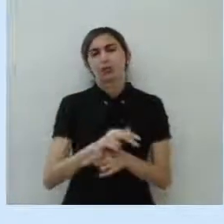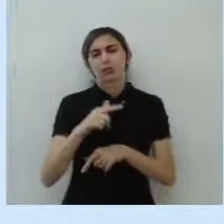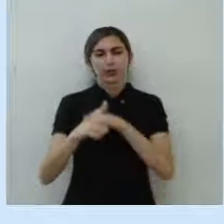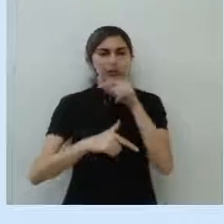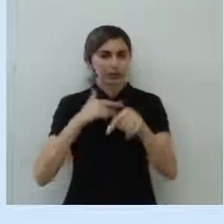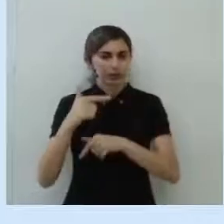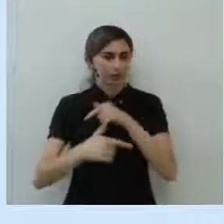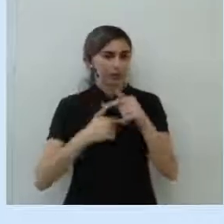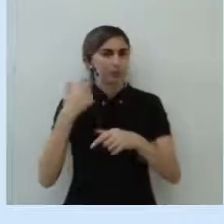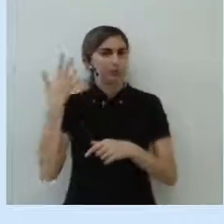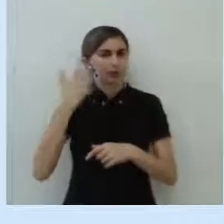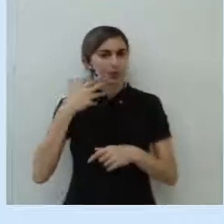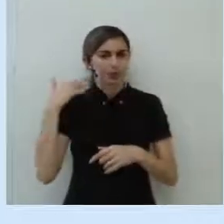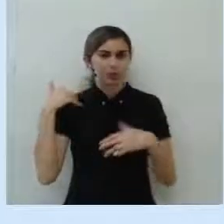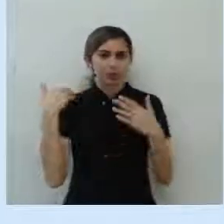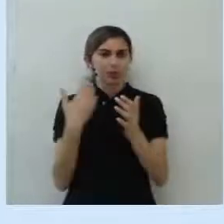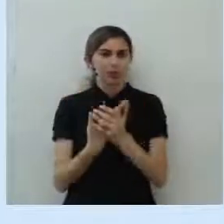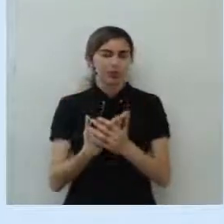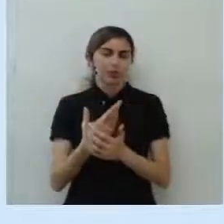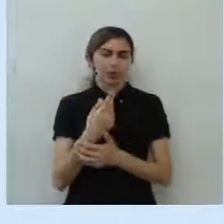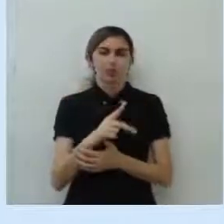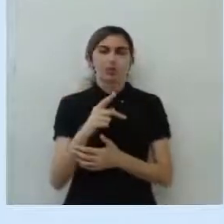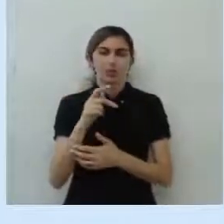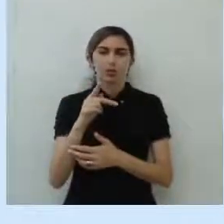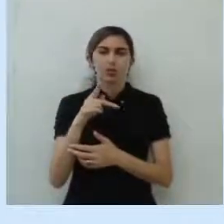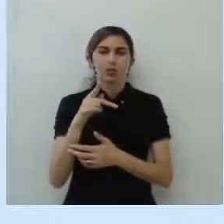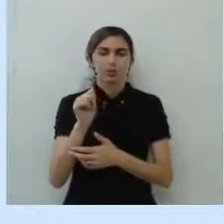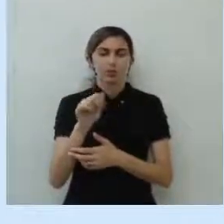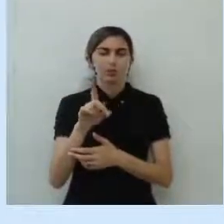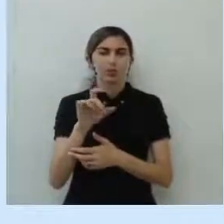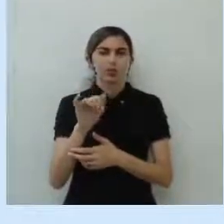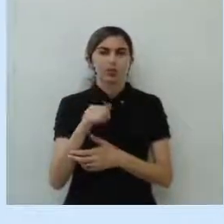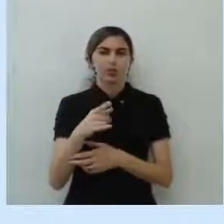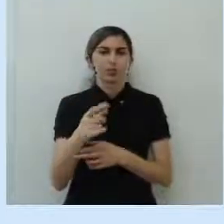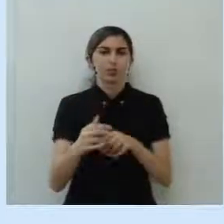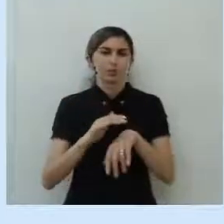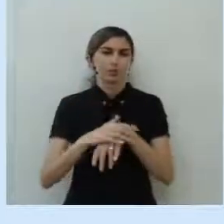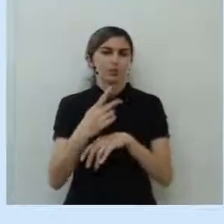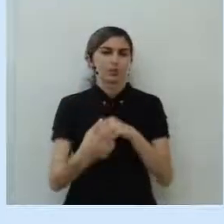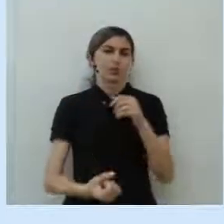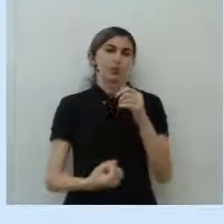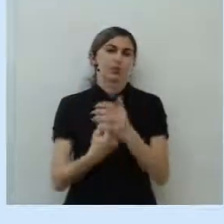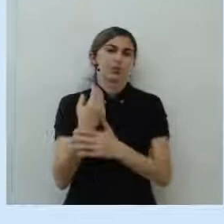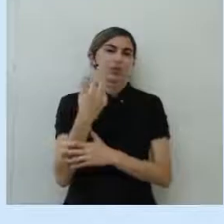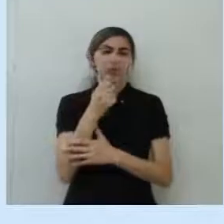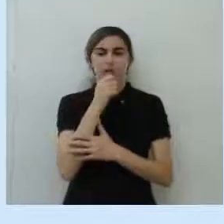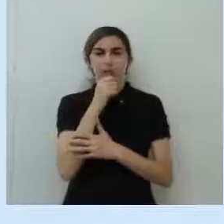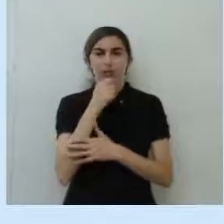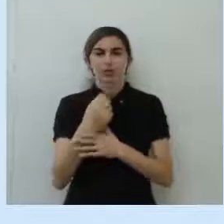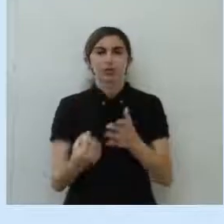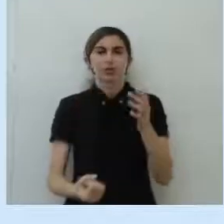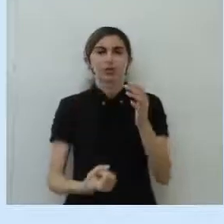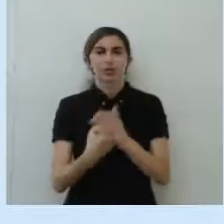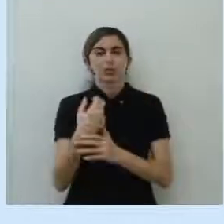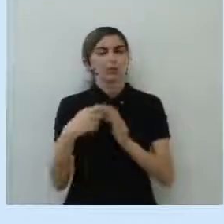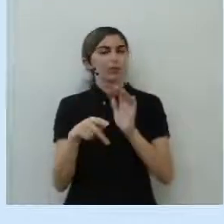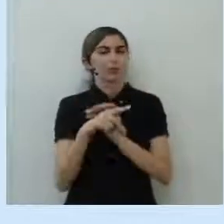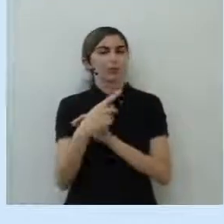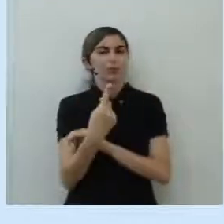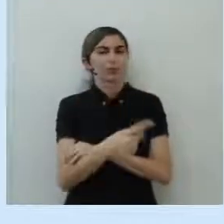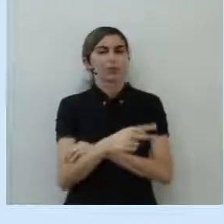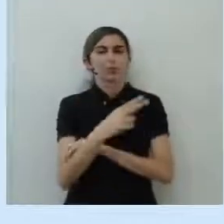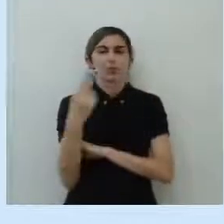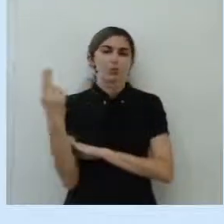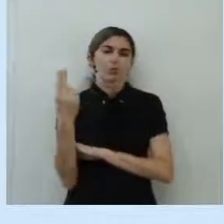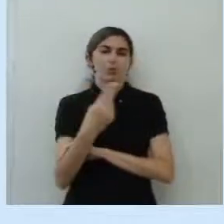e porque ele, até isso, né, o apelido que deram a ele que criou, sem querer, ele criou o seu próprio apelido, porque ele